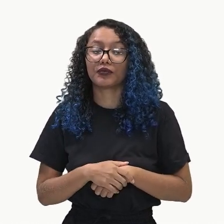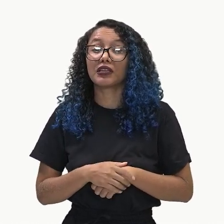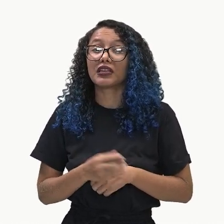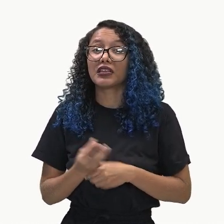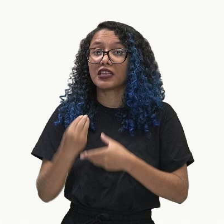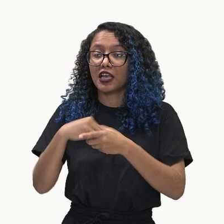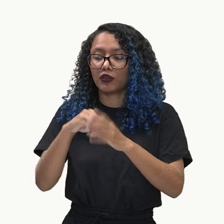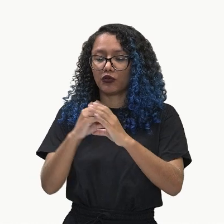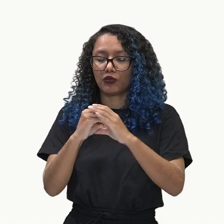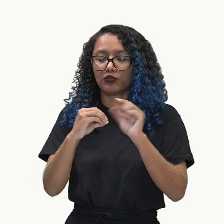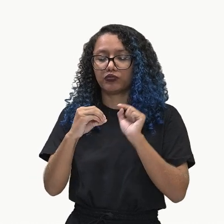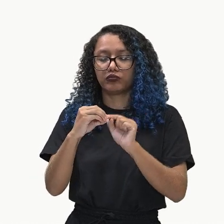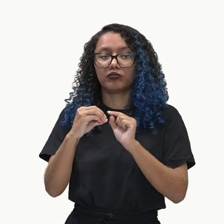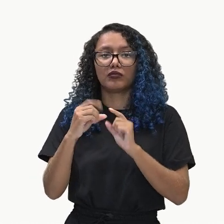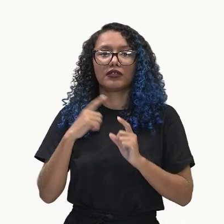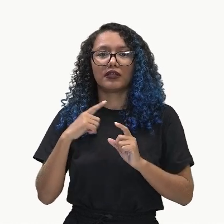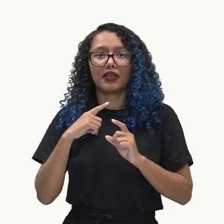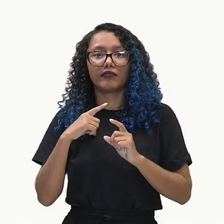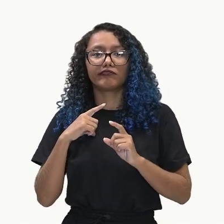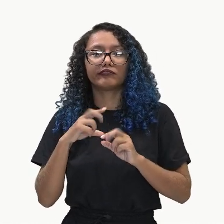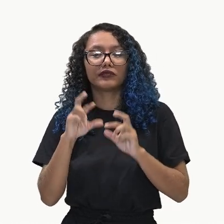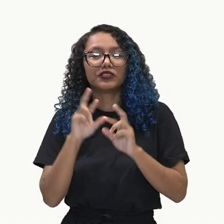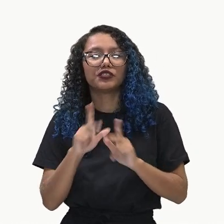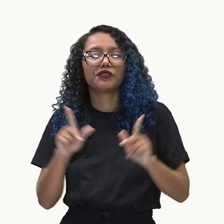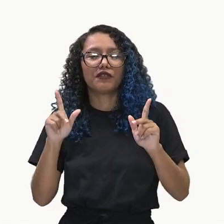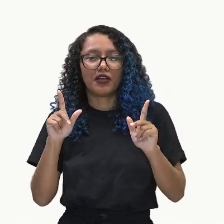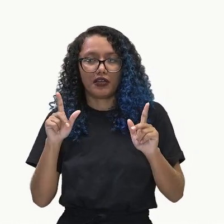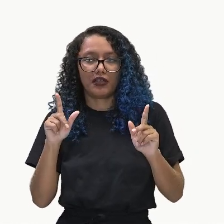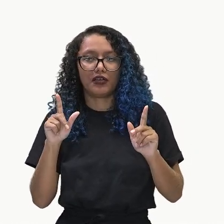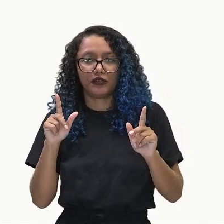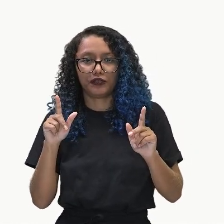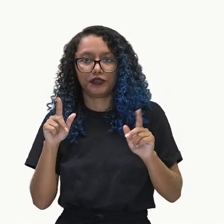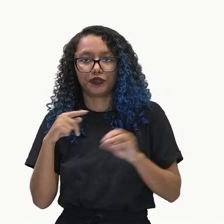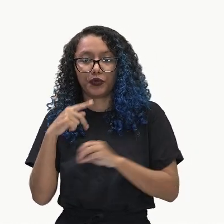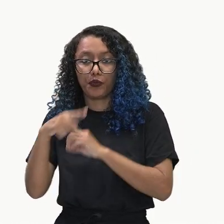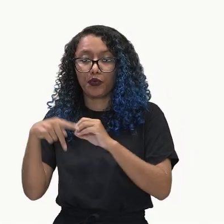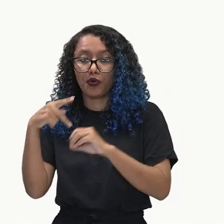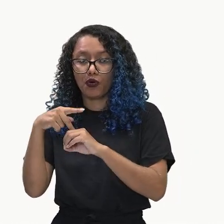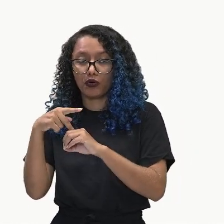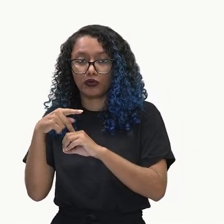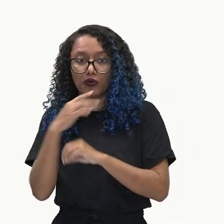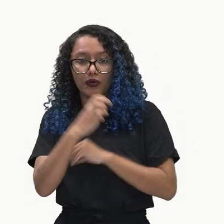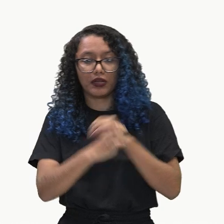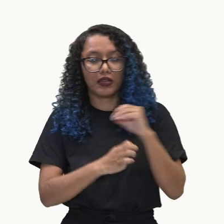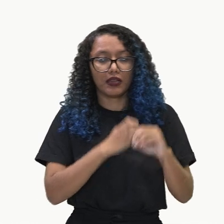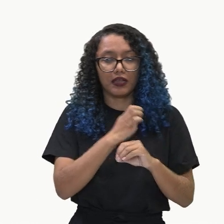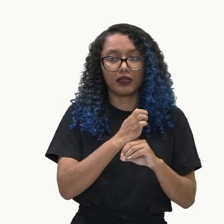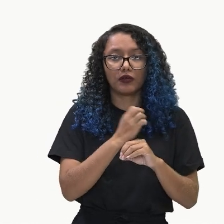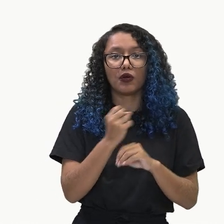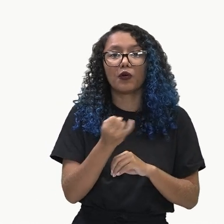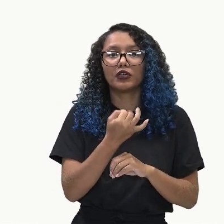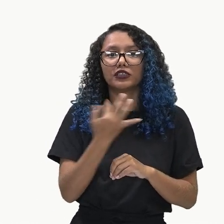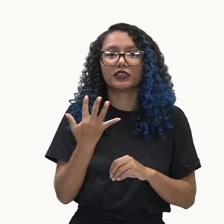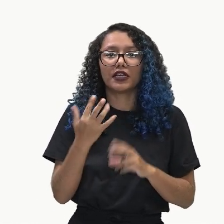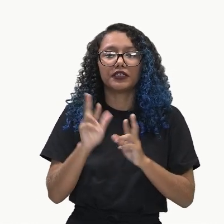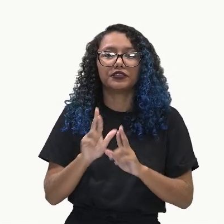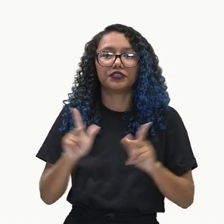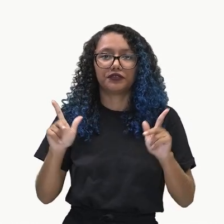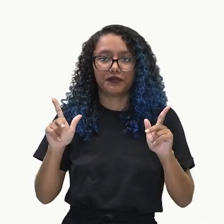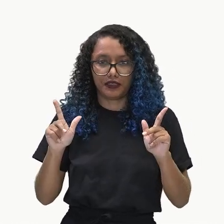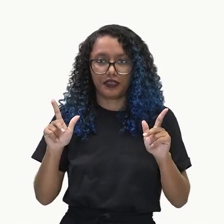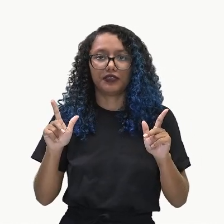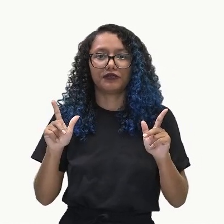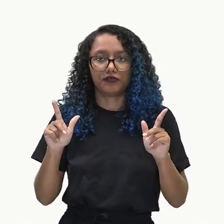núcleo de prótons e a quantidade de elétrons na